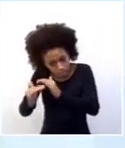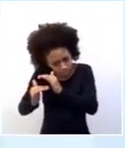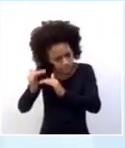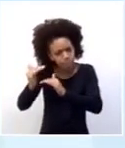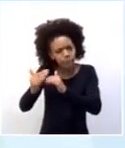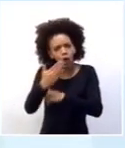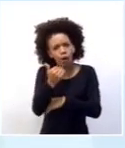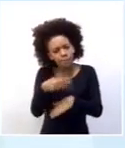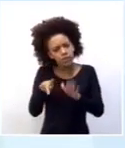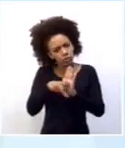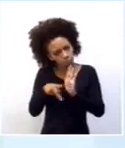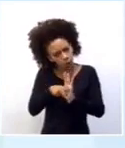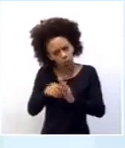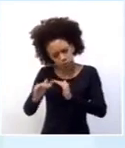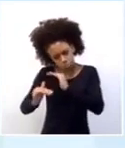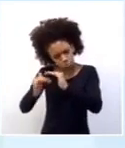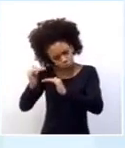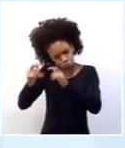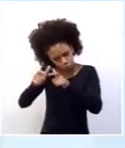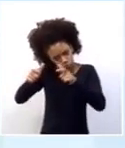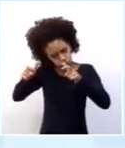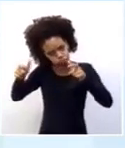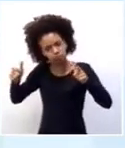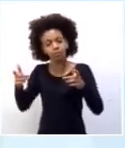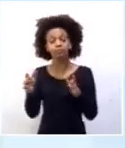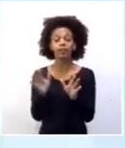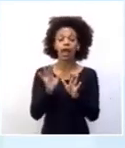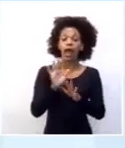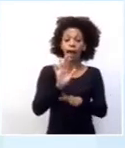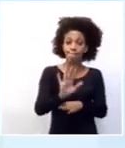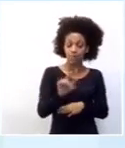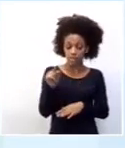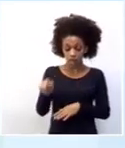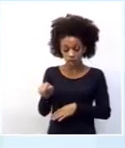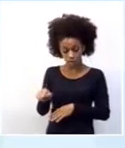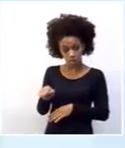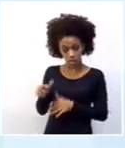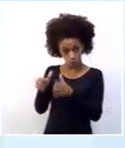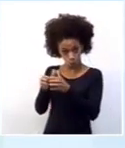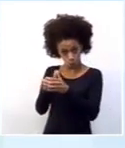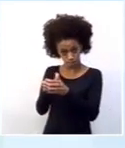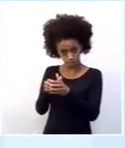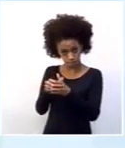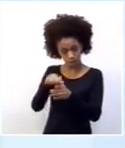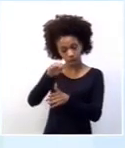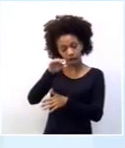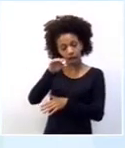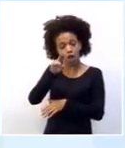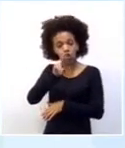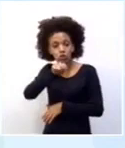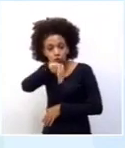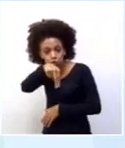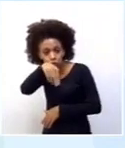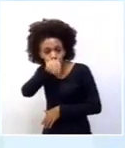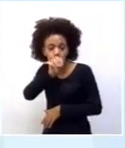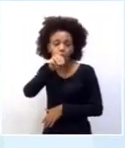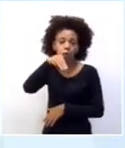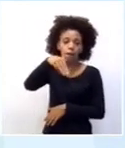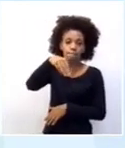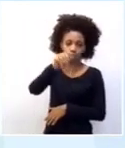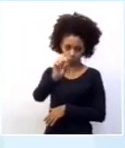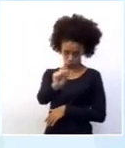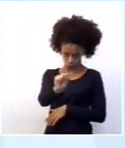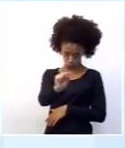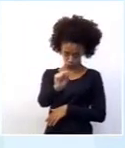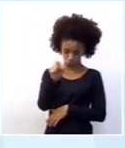alimentos e crescer. Essas aldeias a gente vai chamar de nomos, né, como diz ali o termo. E os líderes desses nomos vão